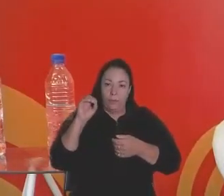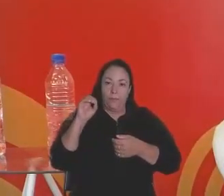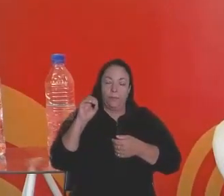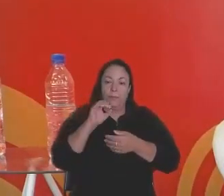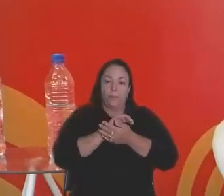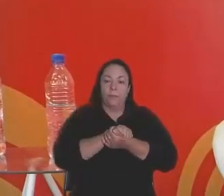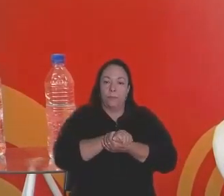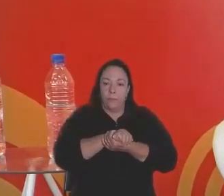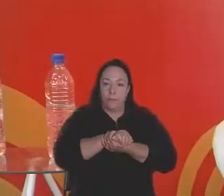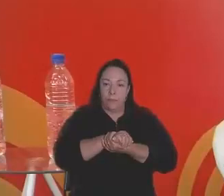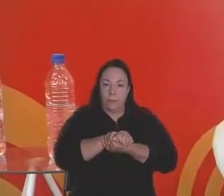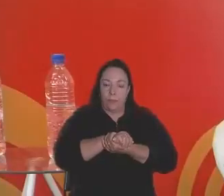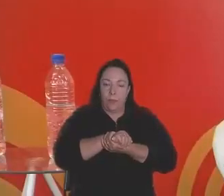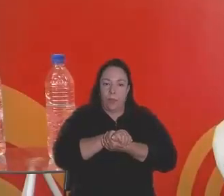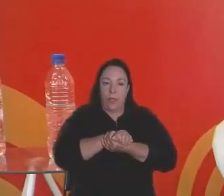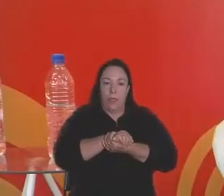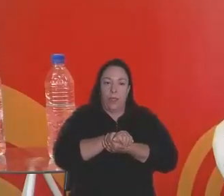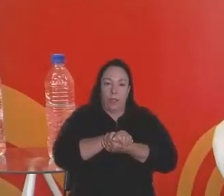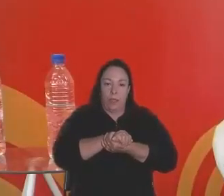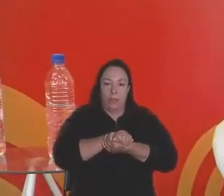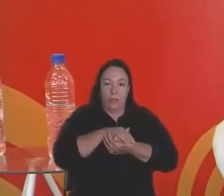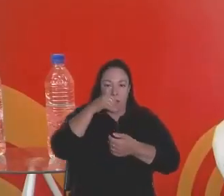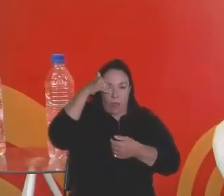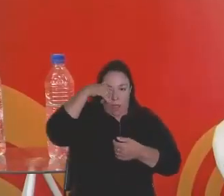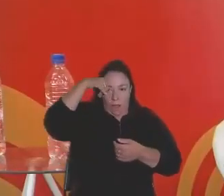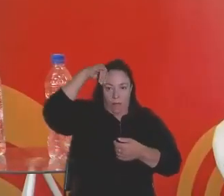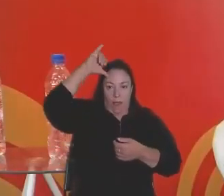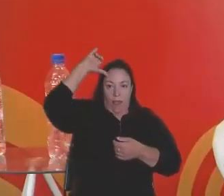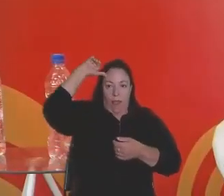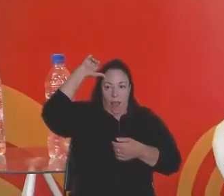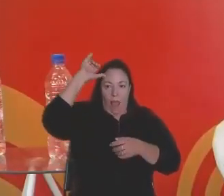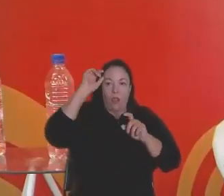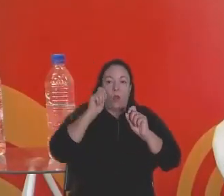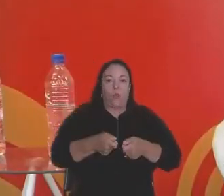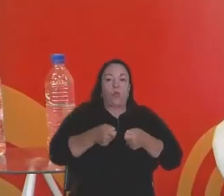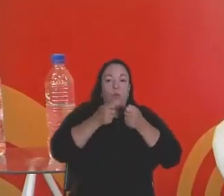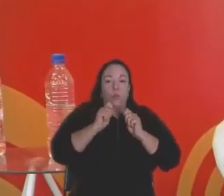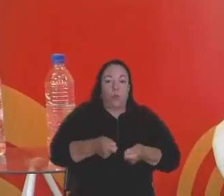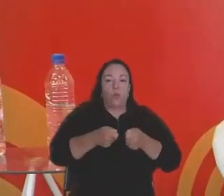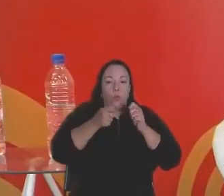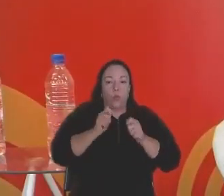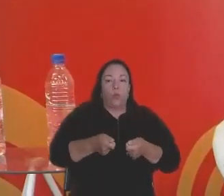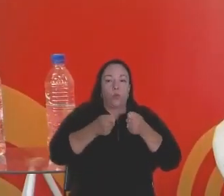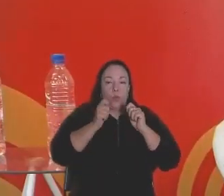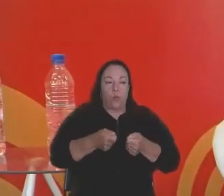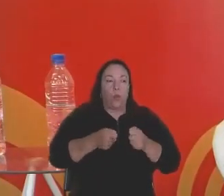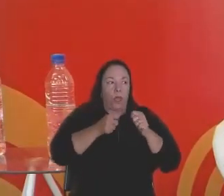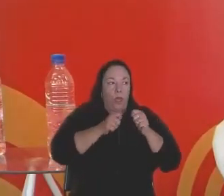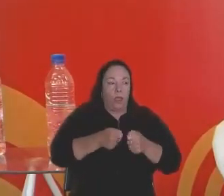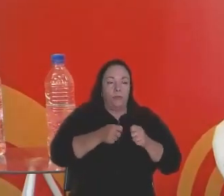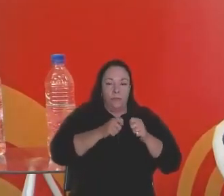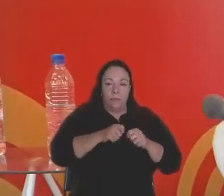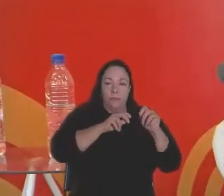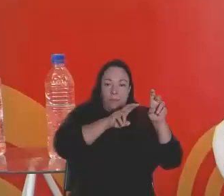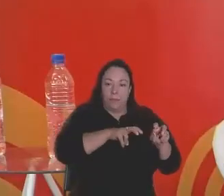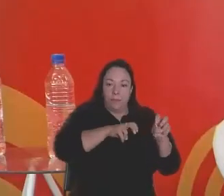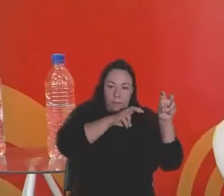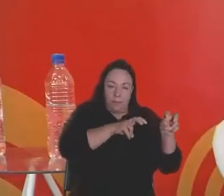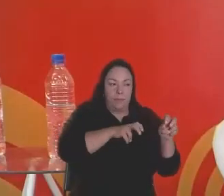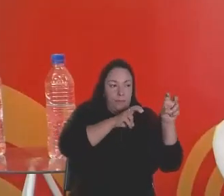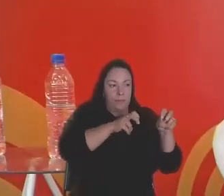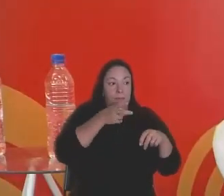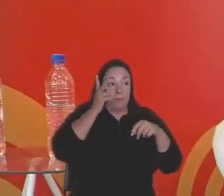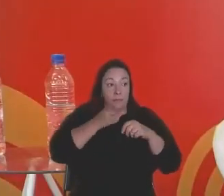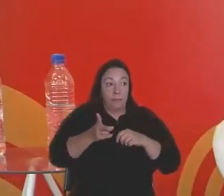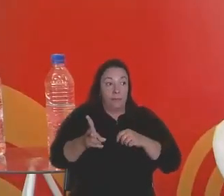tocava gado aí no lombo do cavalo, né? E na lida, no dia a dia da fazenda, ele tinha muitas histórias também, sempre